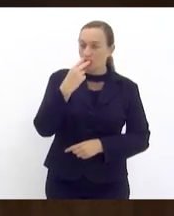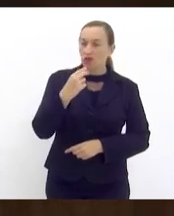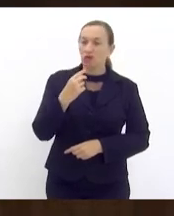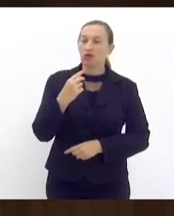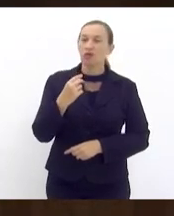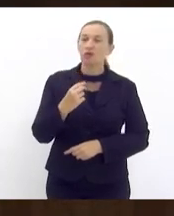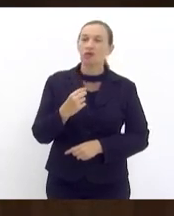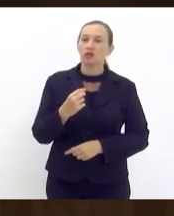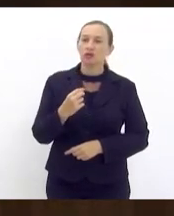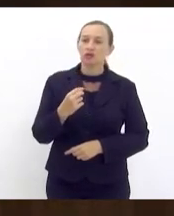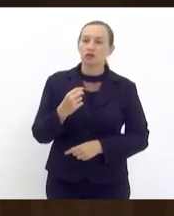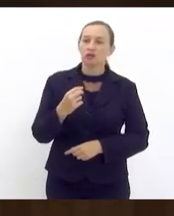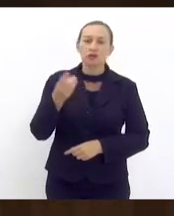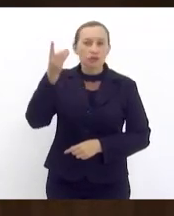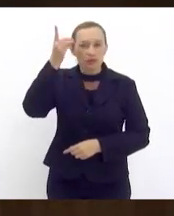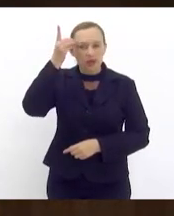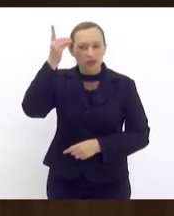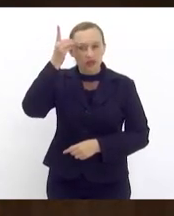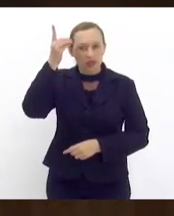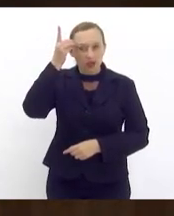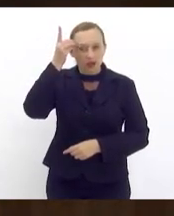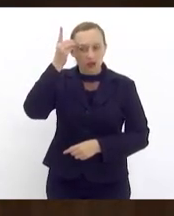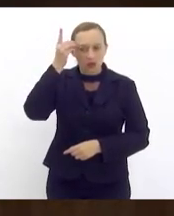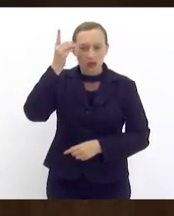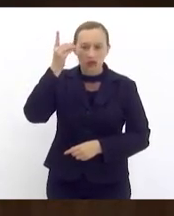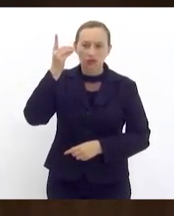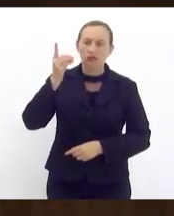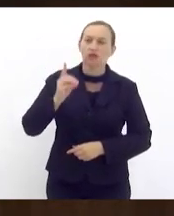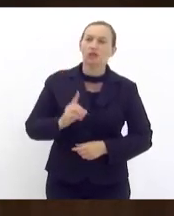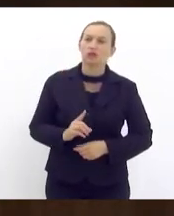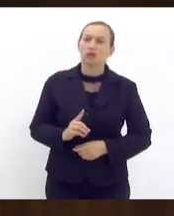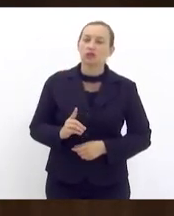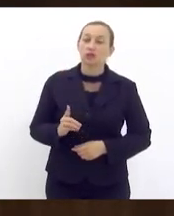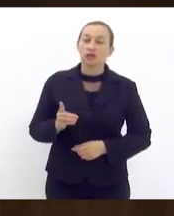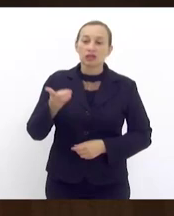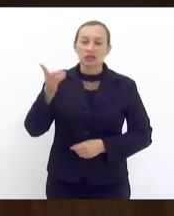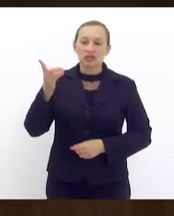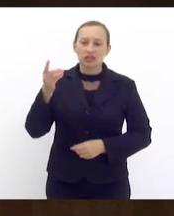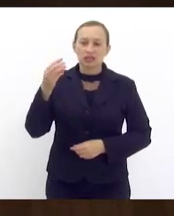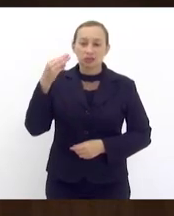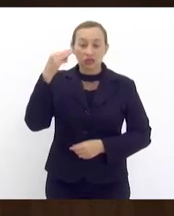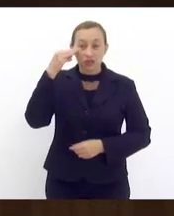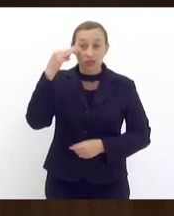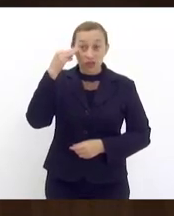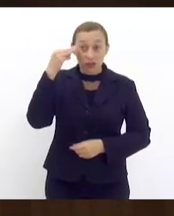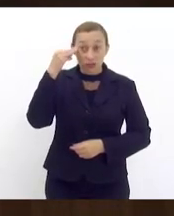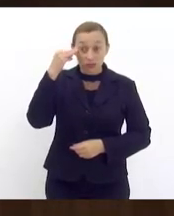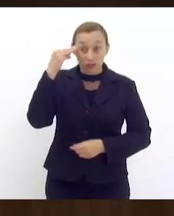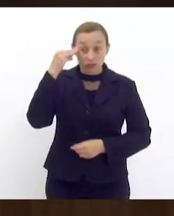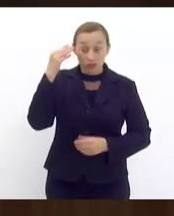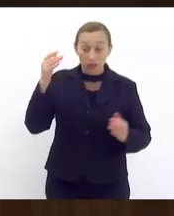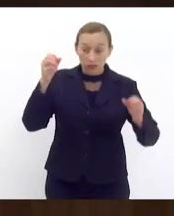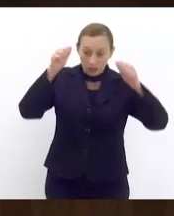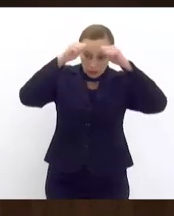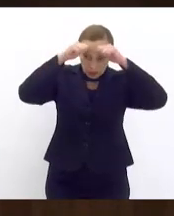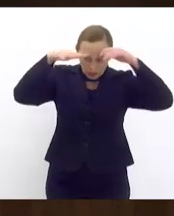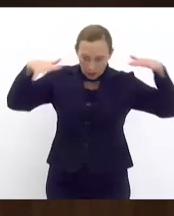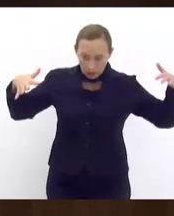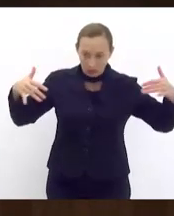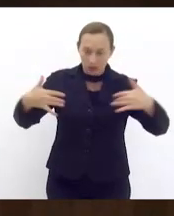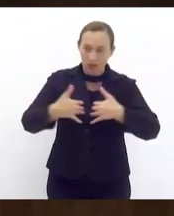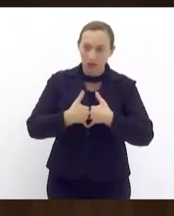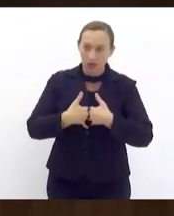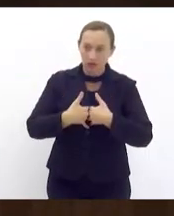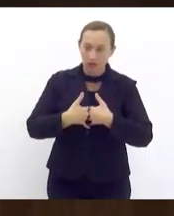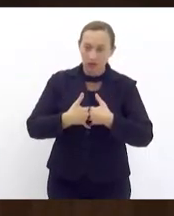mental Severa ou profunda síndrome de Down ou autistas devem ser passíveis